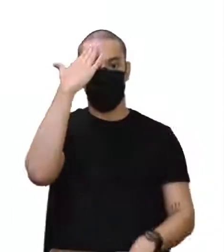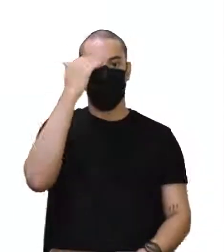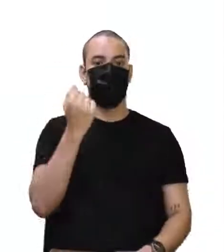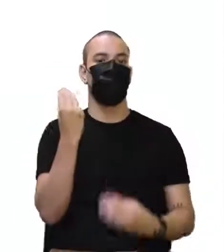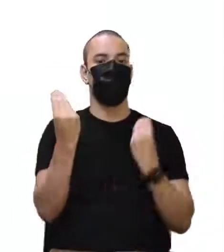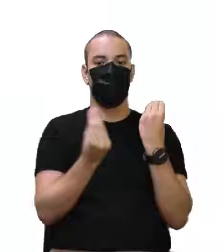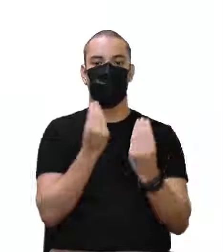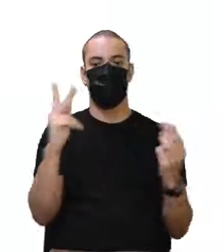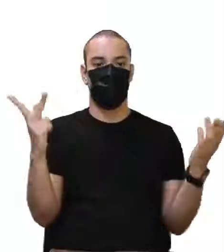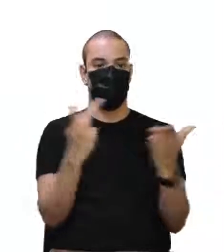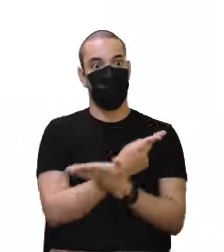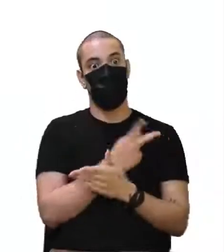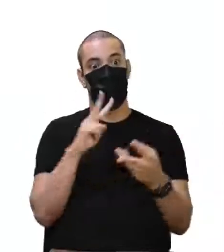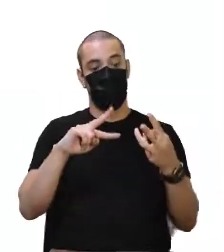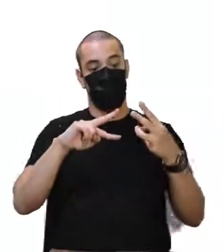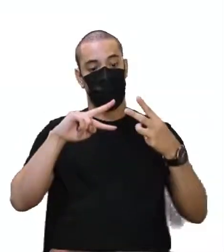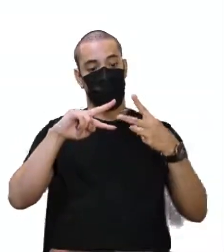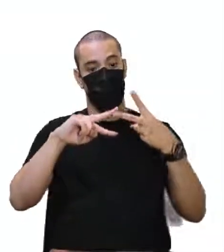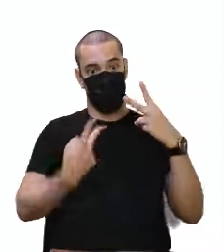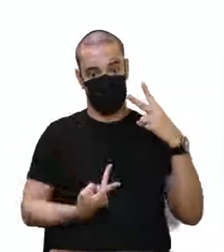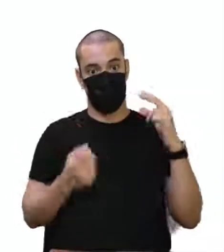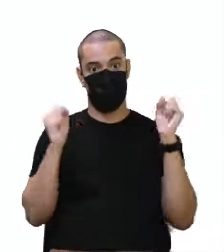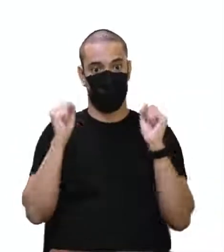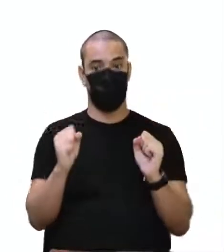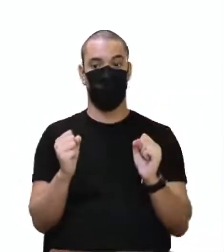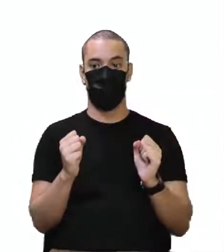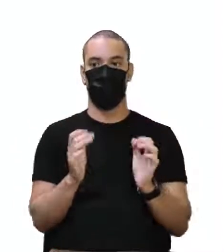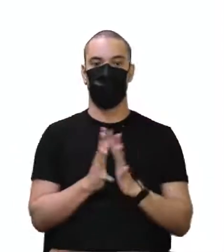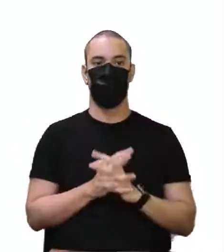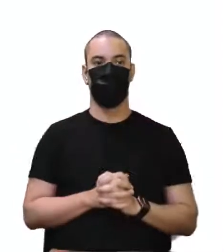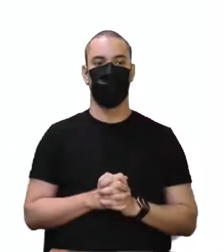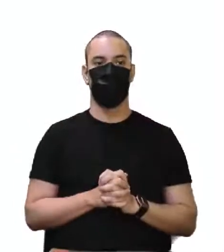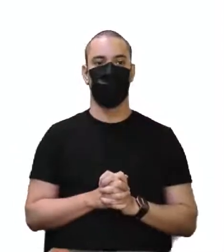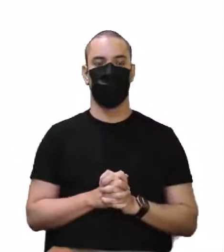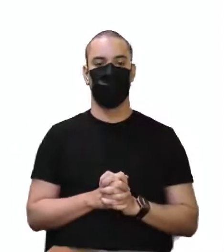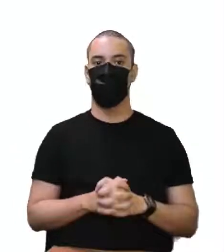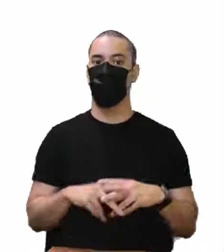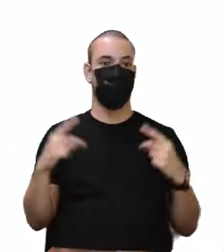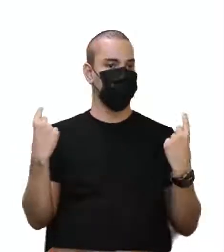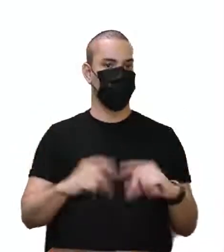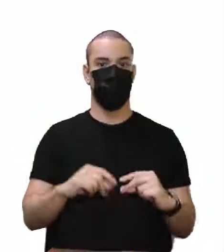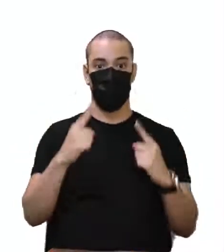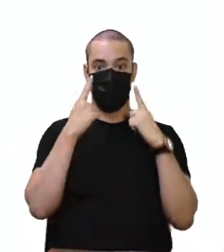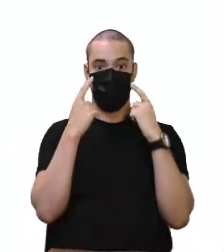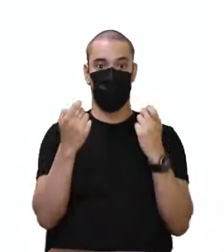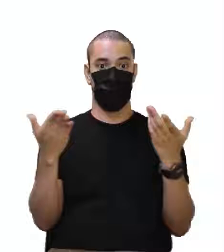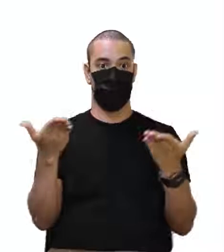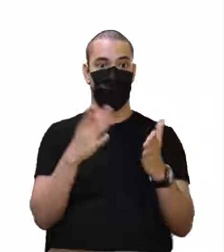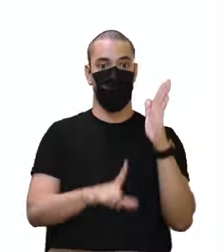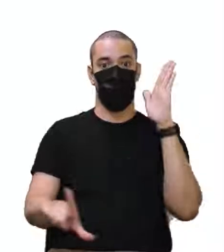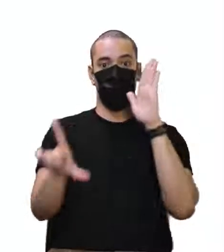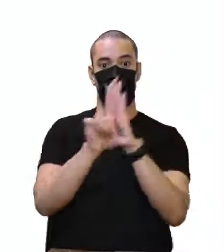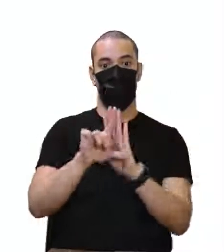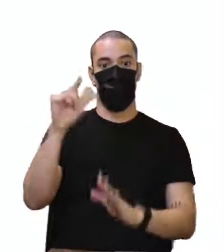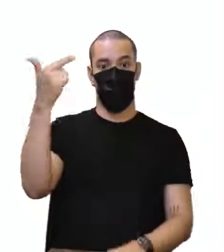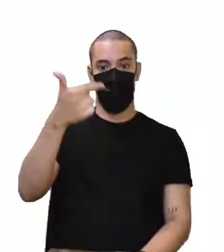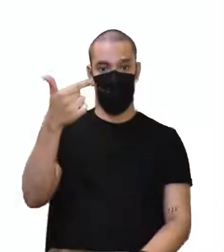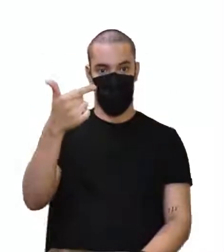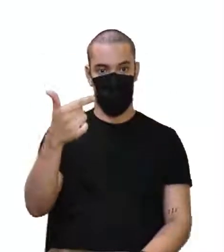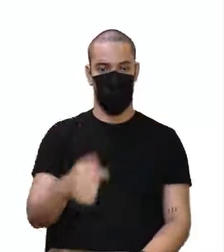as anomalias de cada herança. Perfeito? Então, vamos lá para o que interessa, a segunda lei